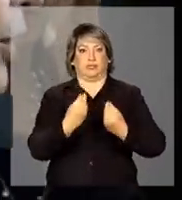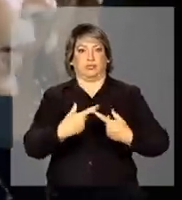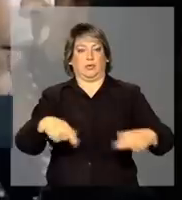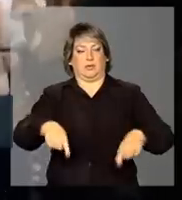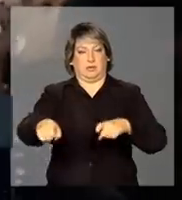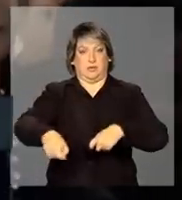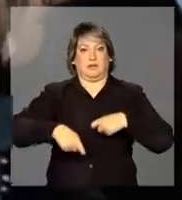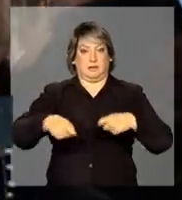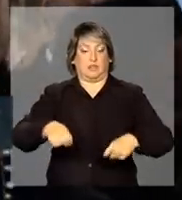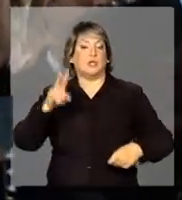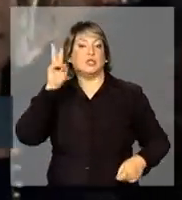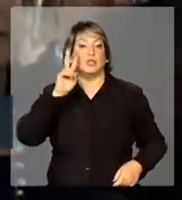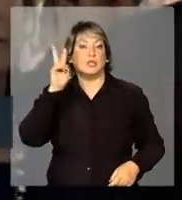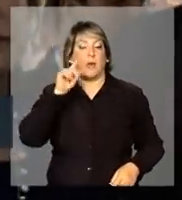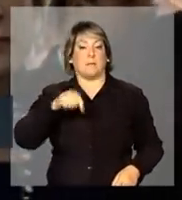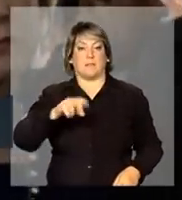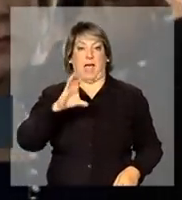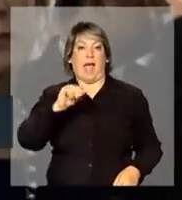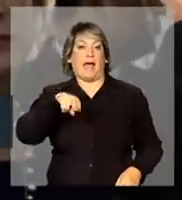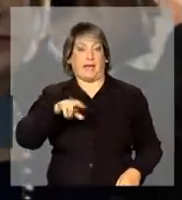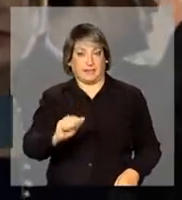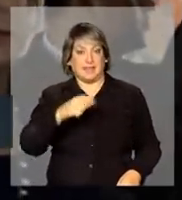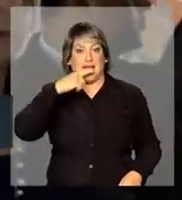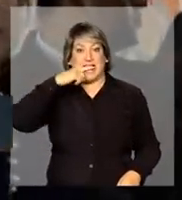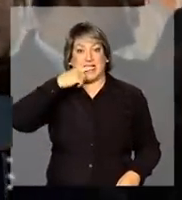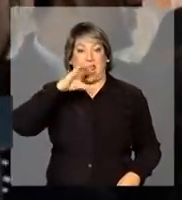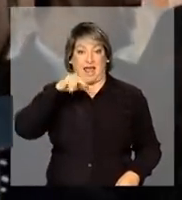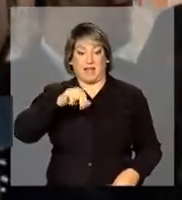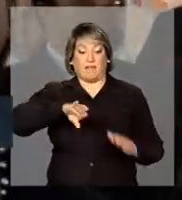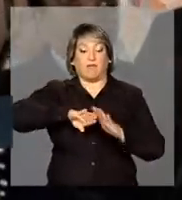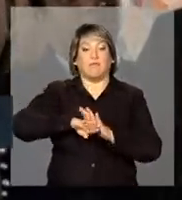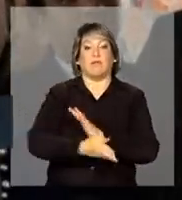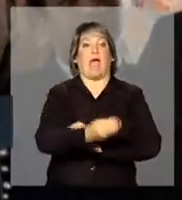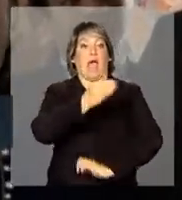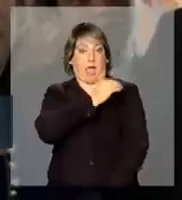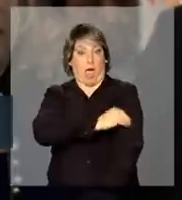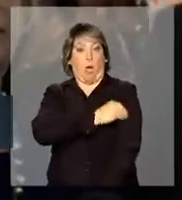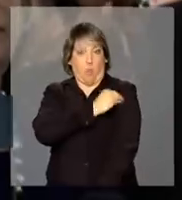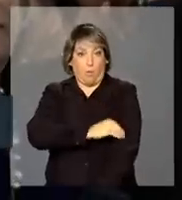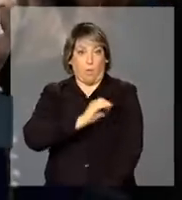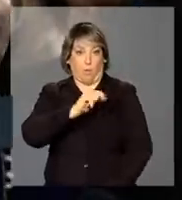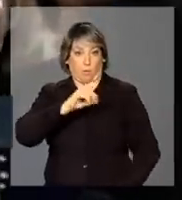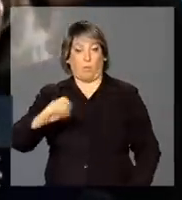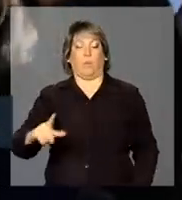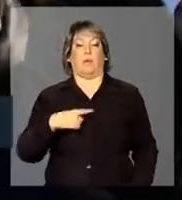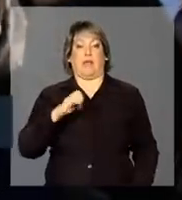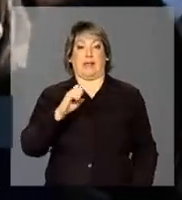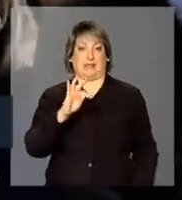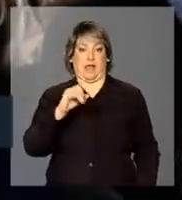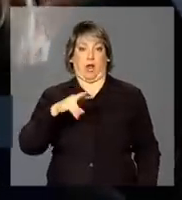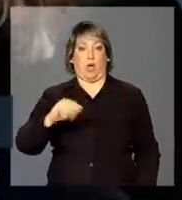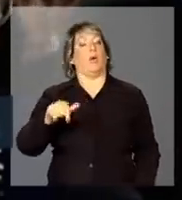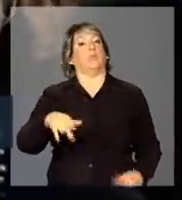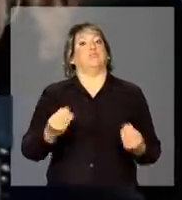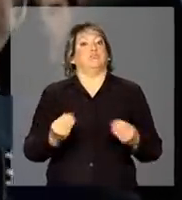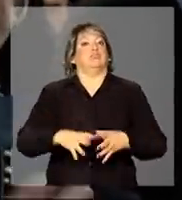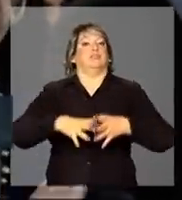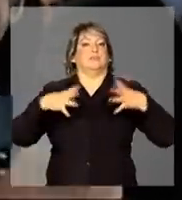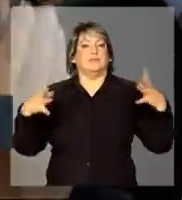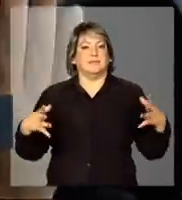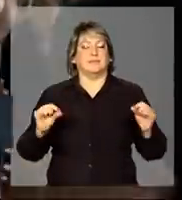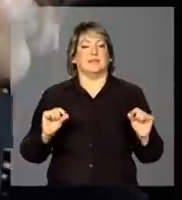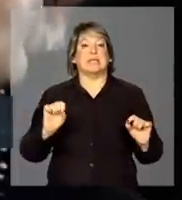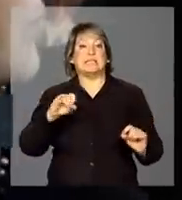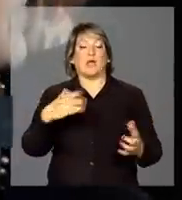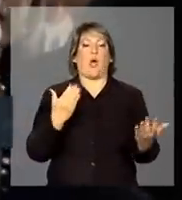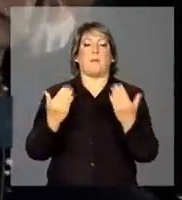trata de cana-de-açúcar, que vai virar, né, etanol, ela é extremamente elevada, se comparado